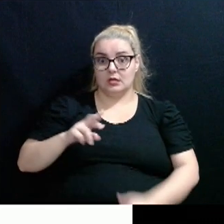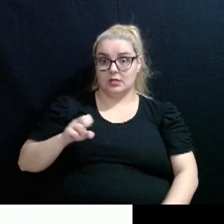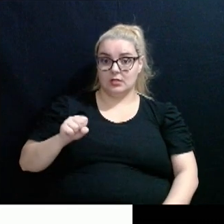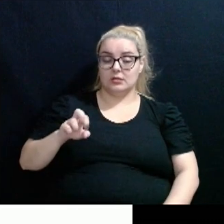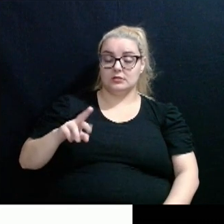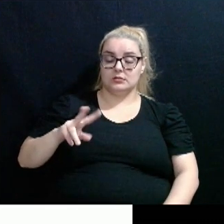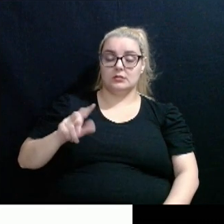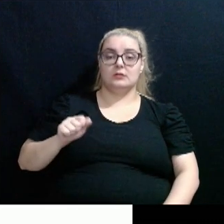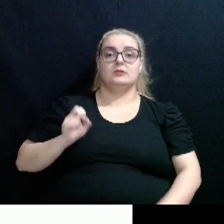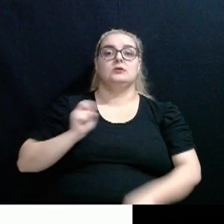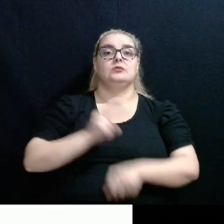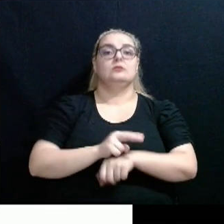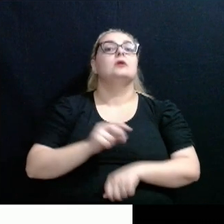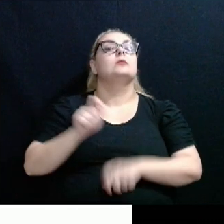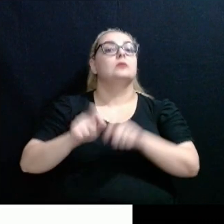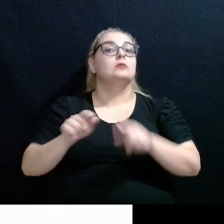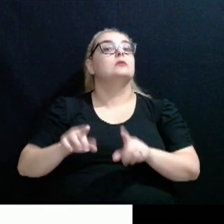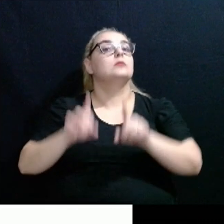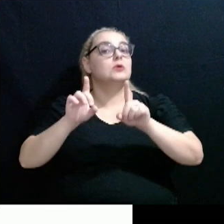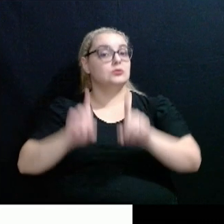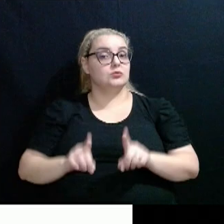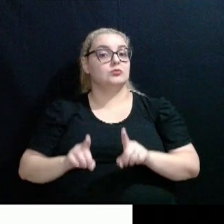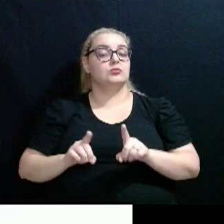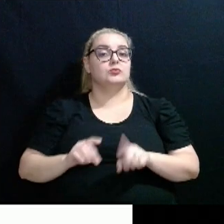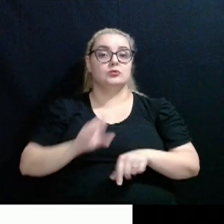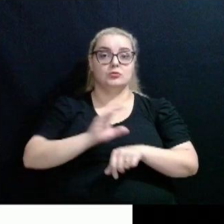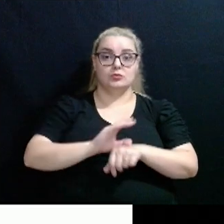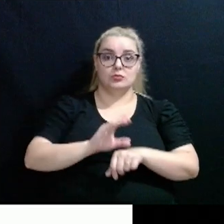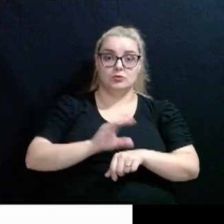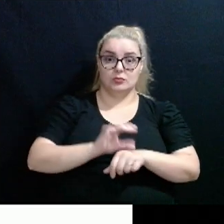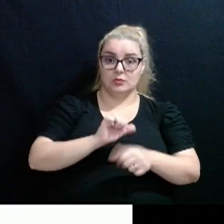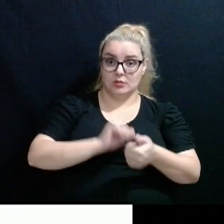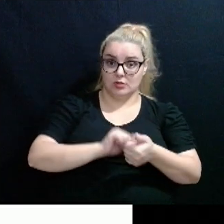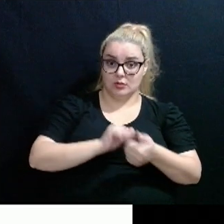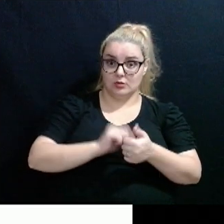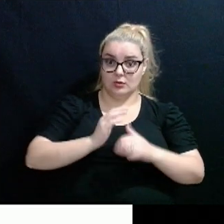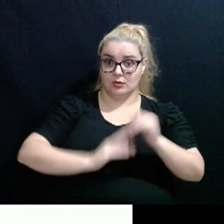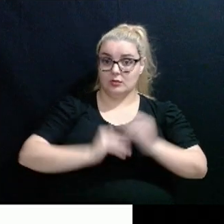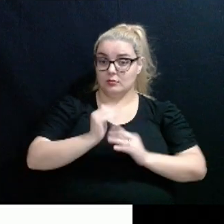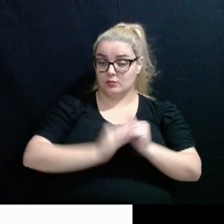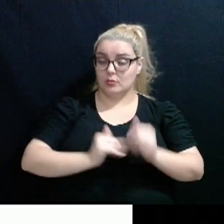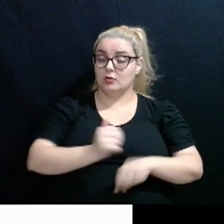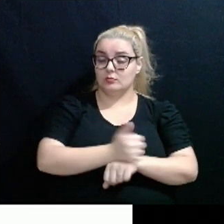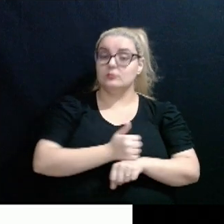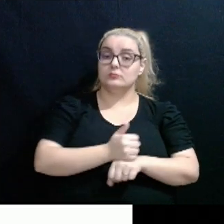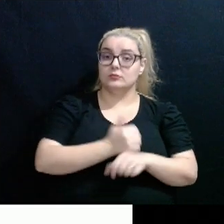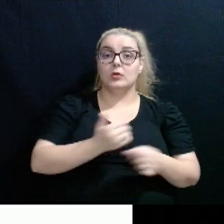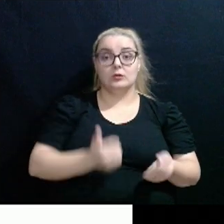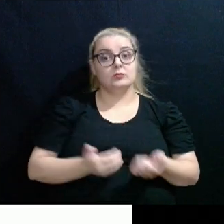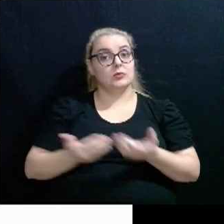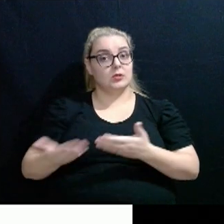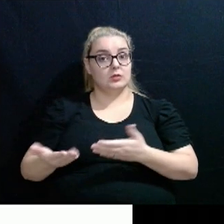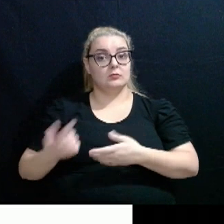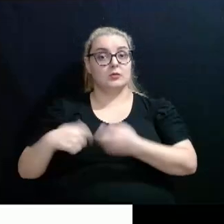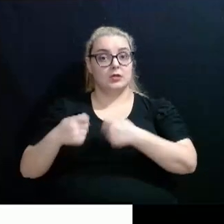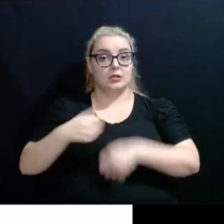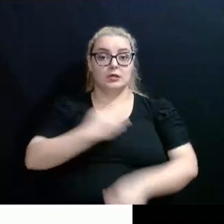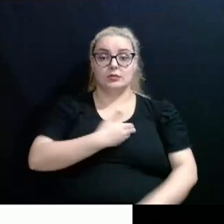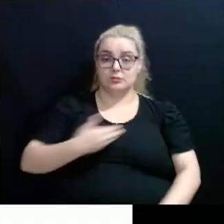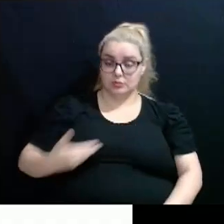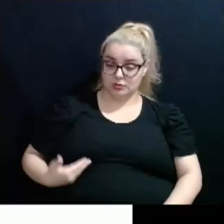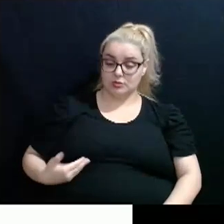com deficiência nos cursos de qualificação profissional oferecidos pela administração pública direta